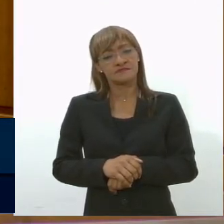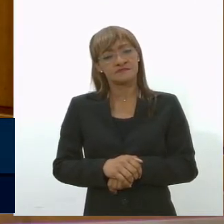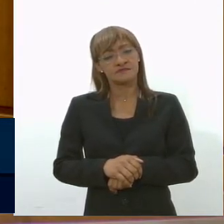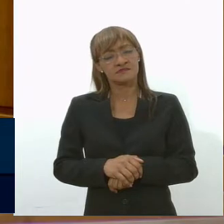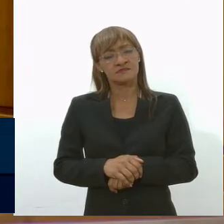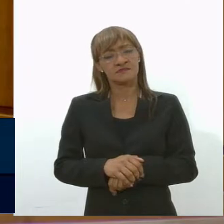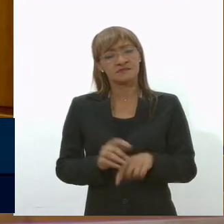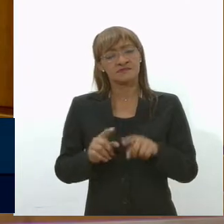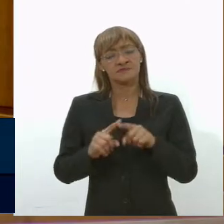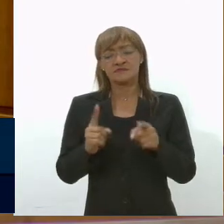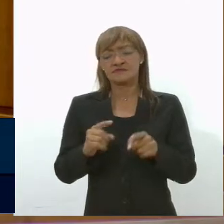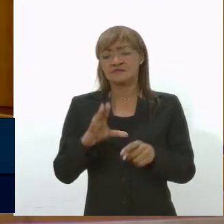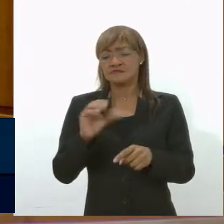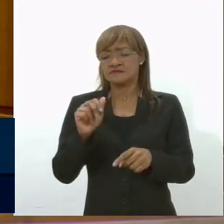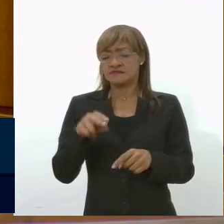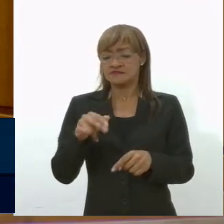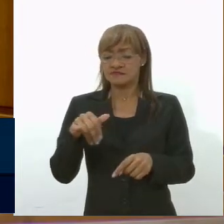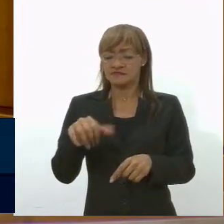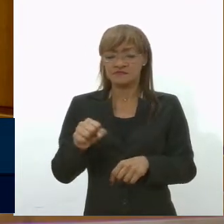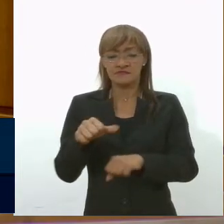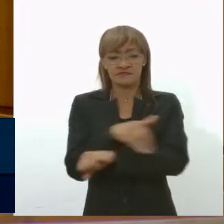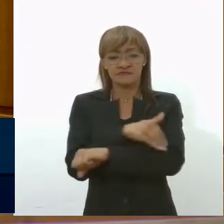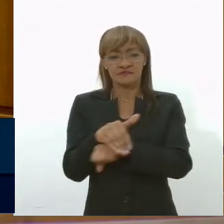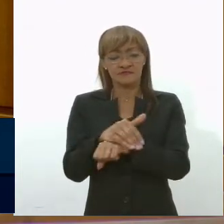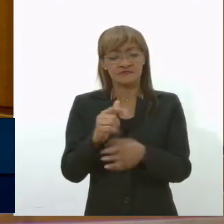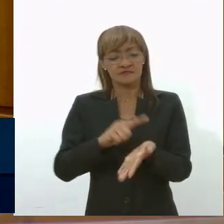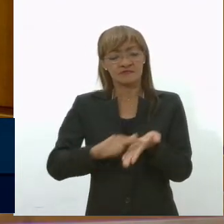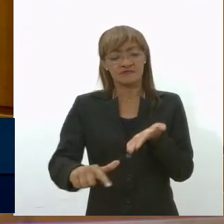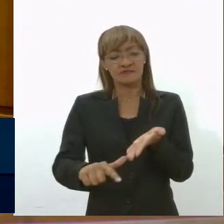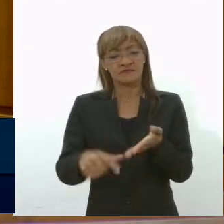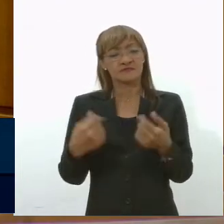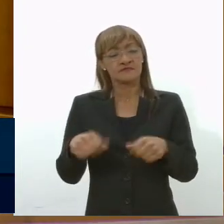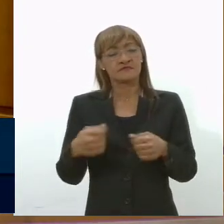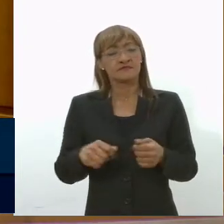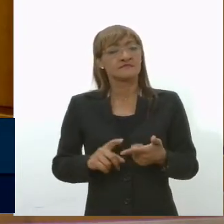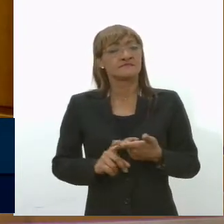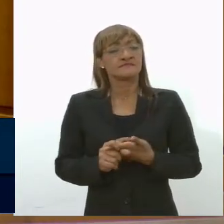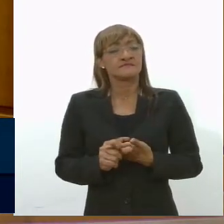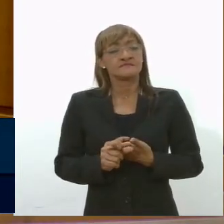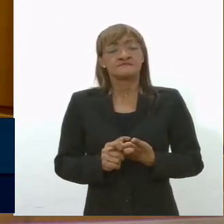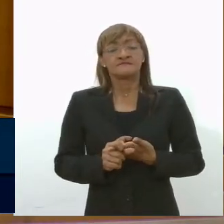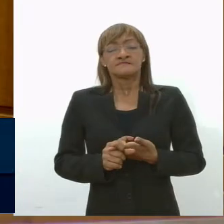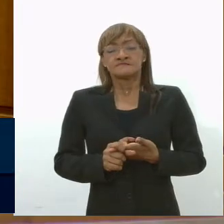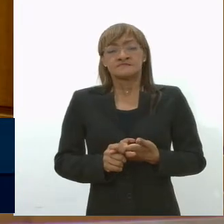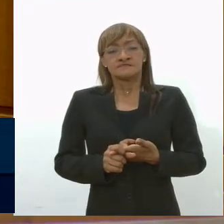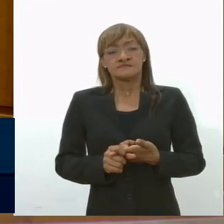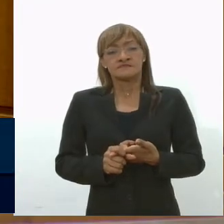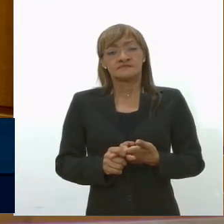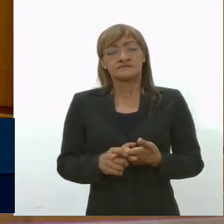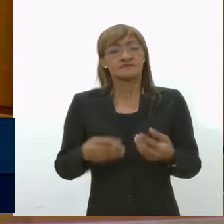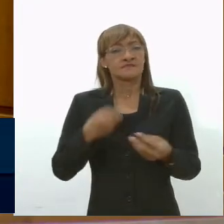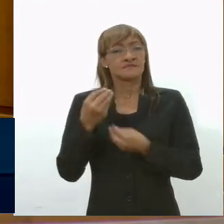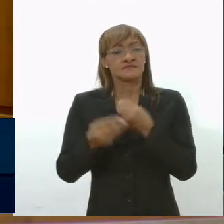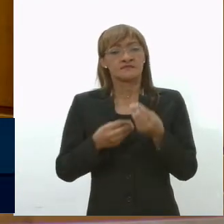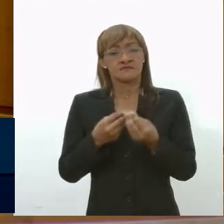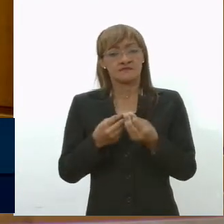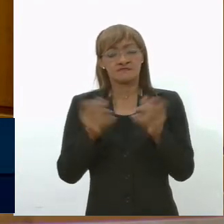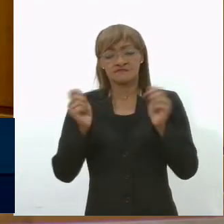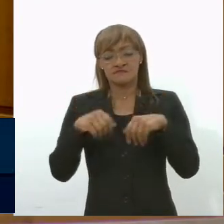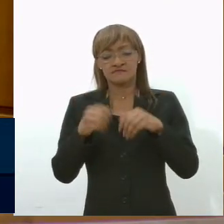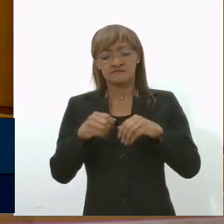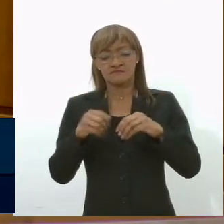onde se faz a produção, passa pela questão da garantia de bombas que funcionem para fazer a drenagem